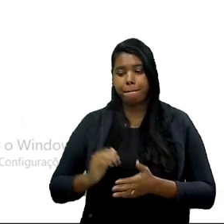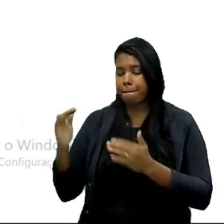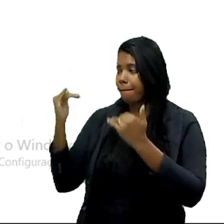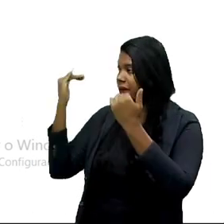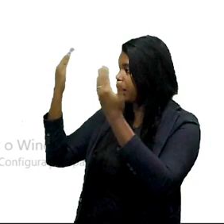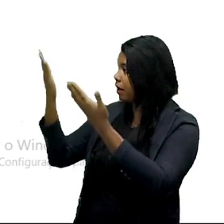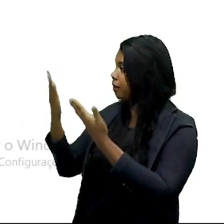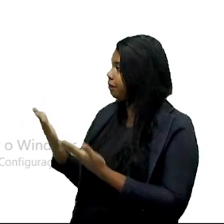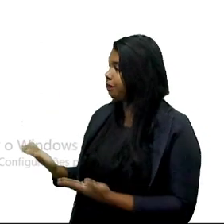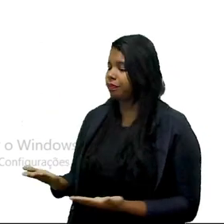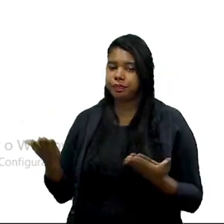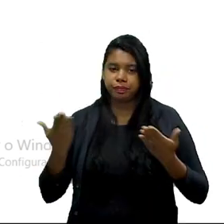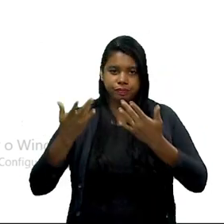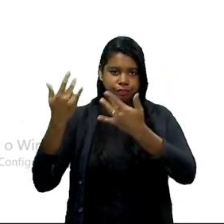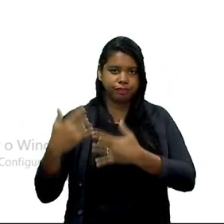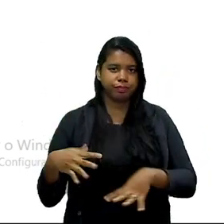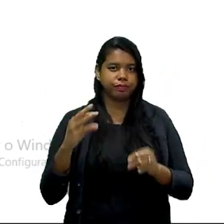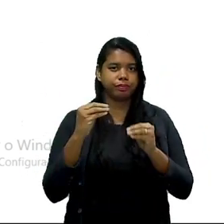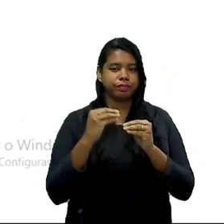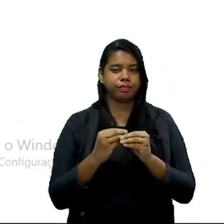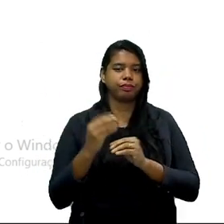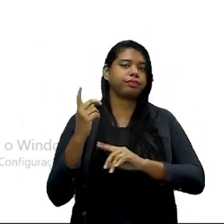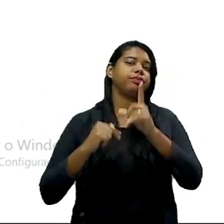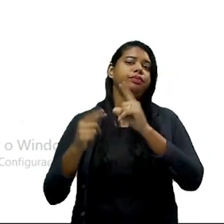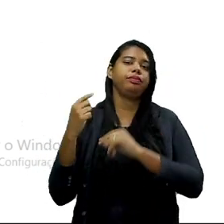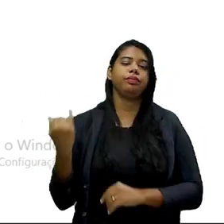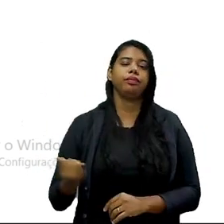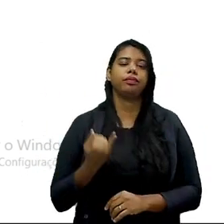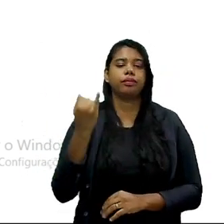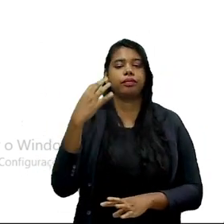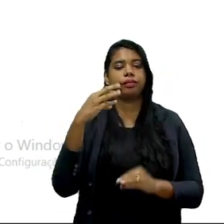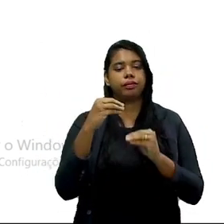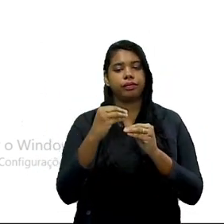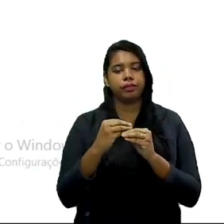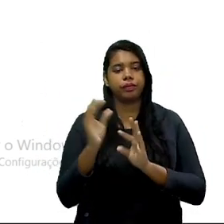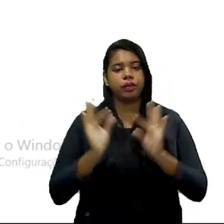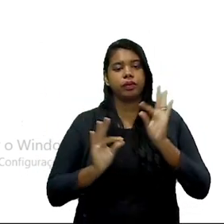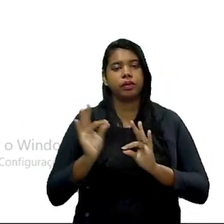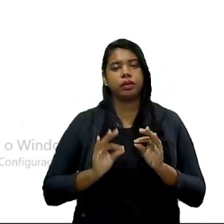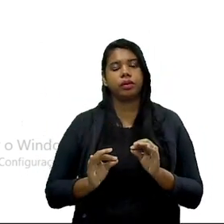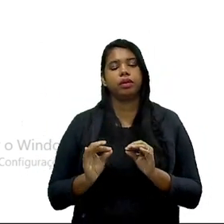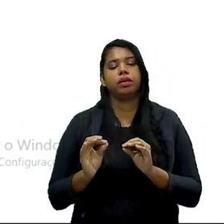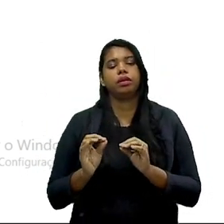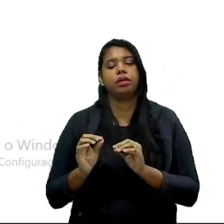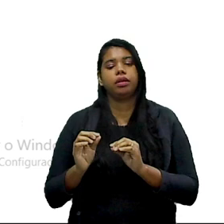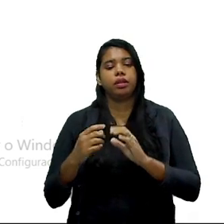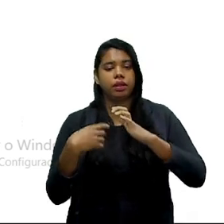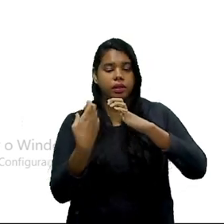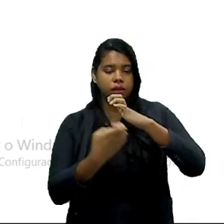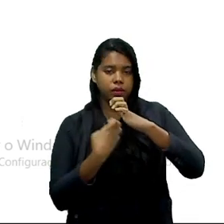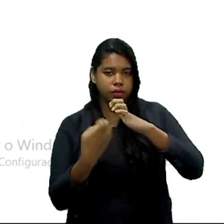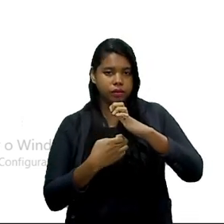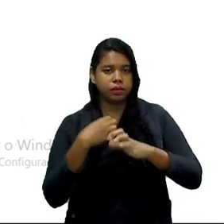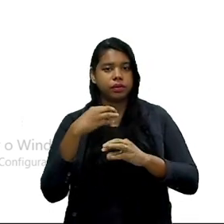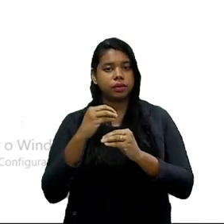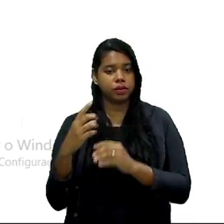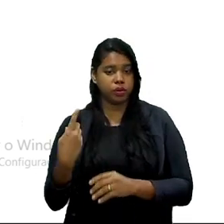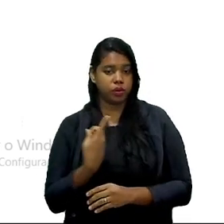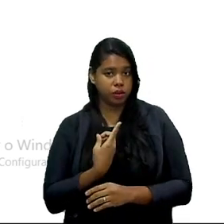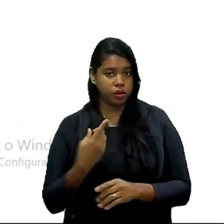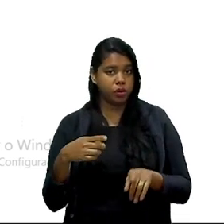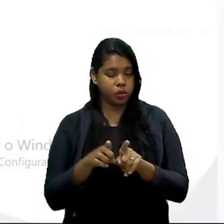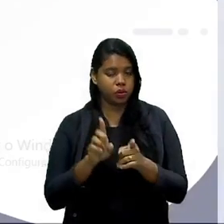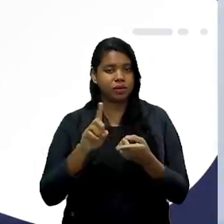Bom, vamos agora falar um pouco na área financeira, que é muito importante para a organização financeira de uma empresa e até da nossa